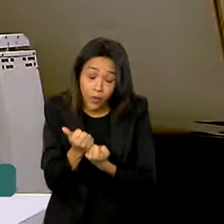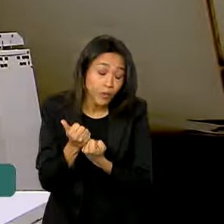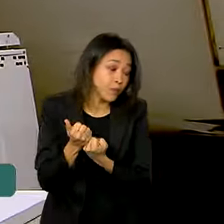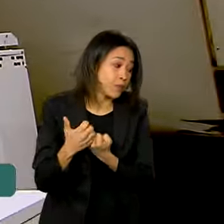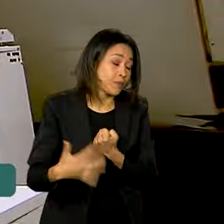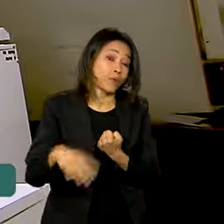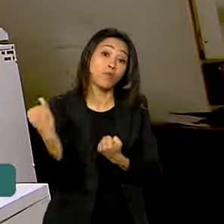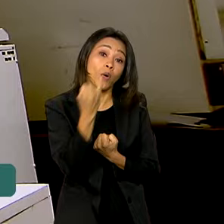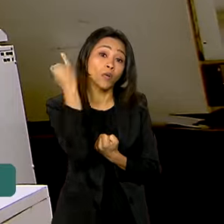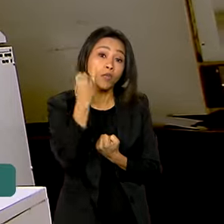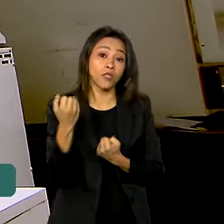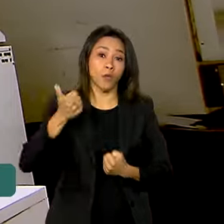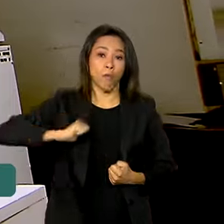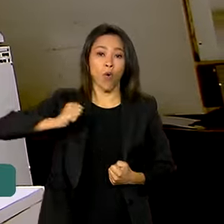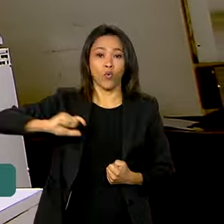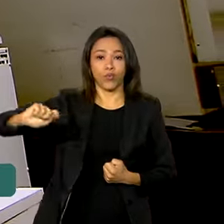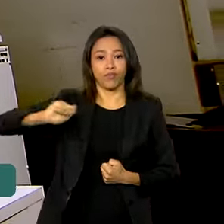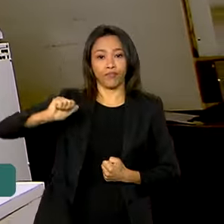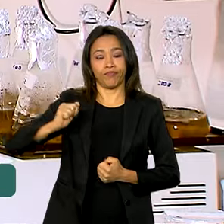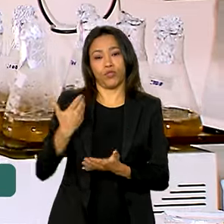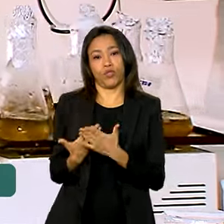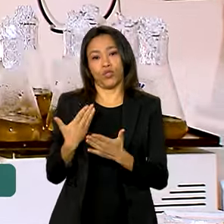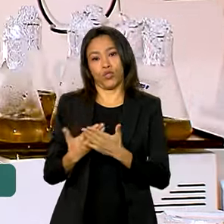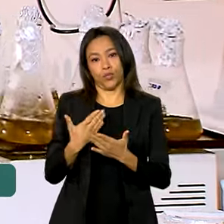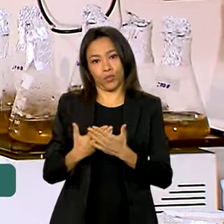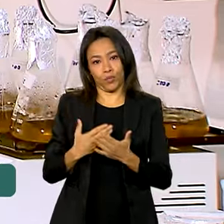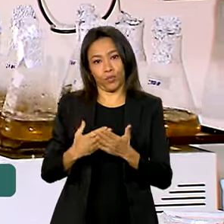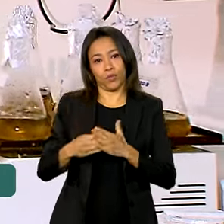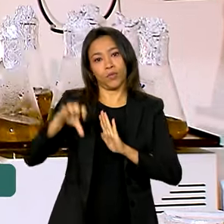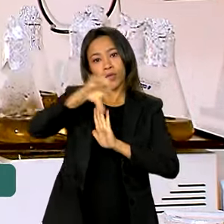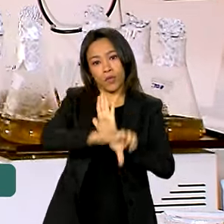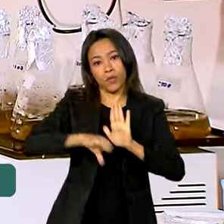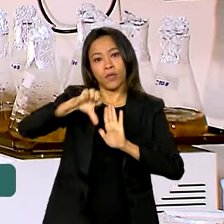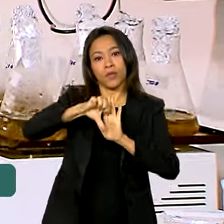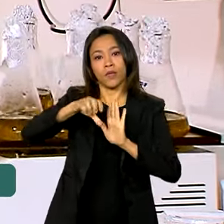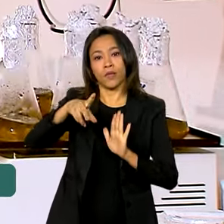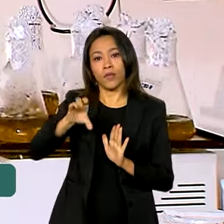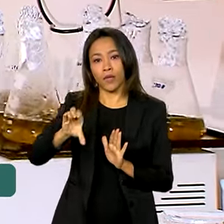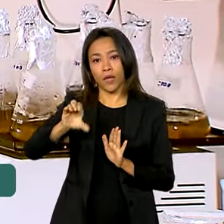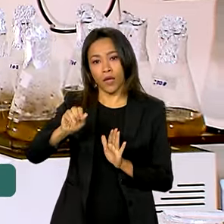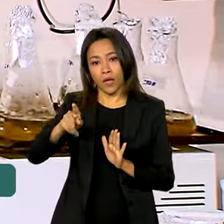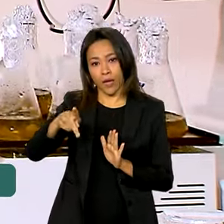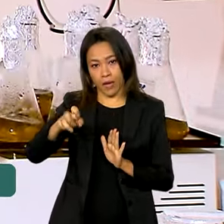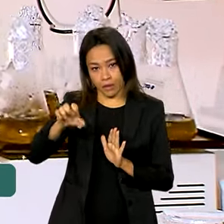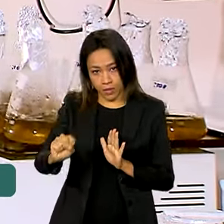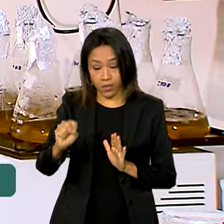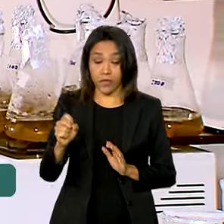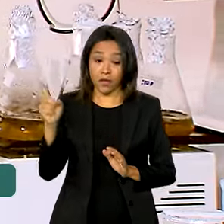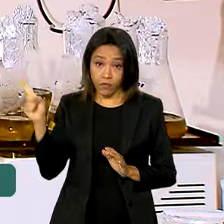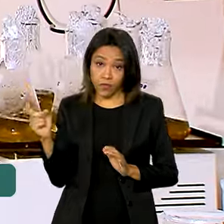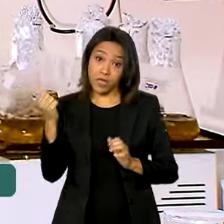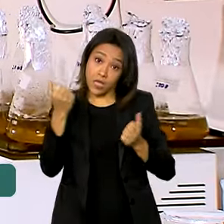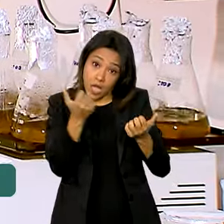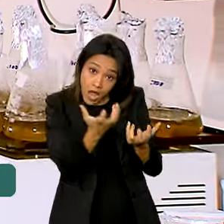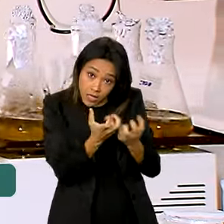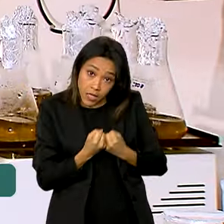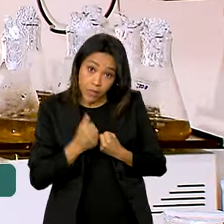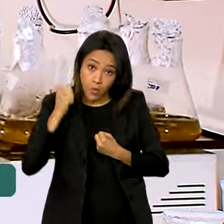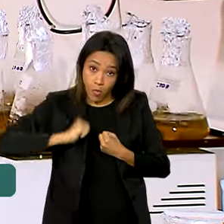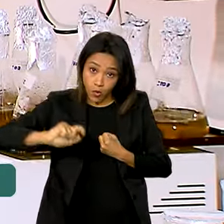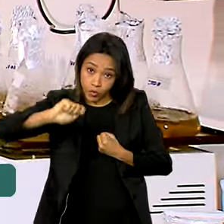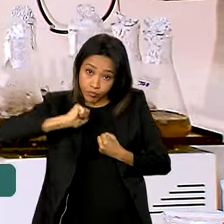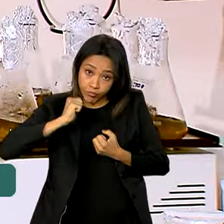fundamental, a Bolsa de Estudo da CAPES. A CAPES é fundamental. Quando você recebe uma bolsa,